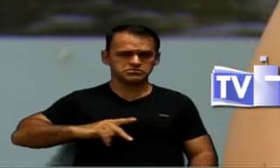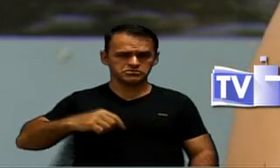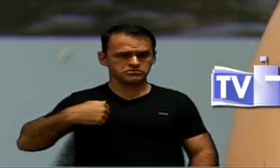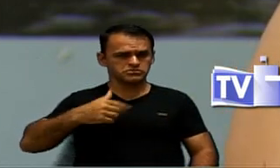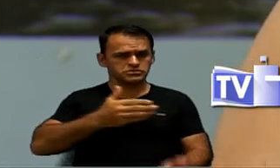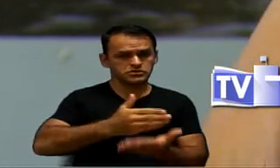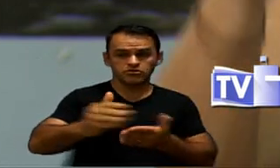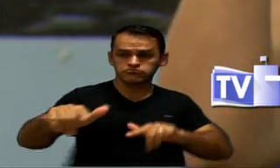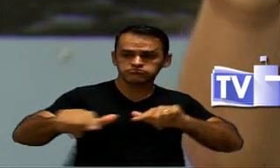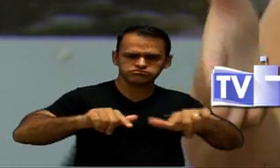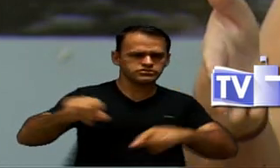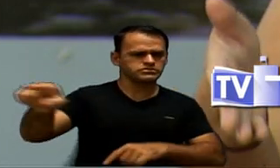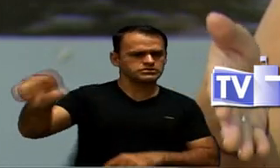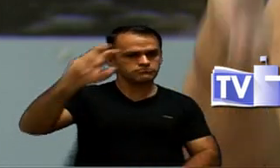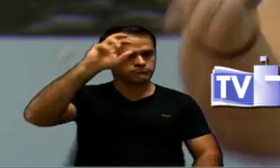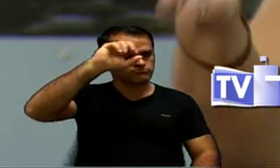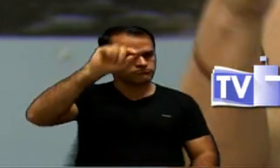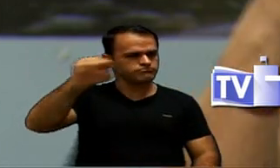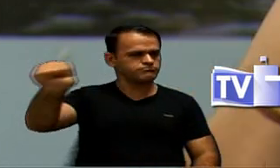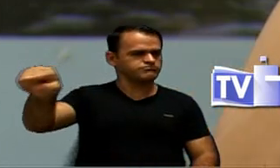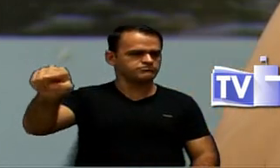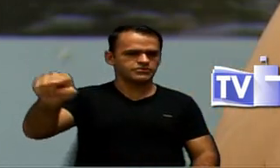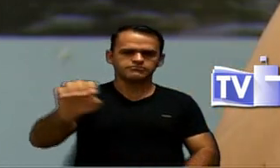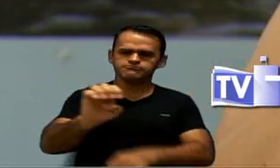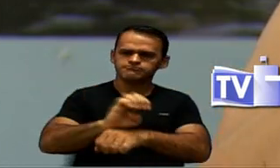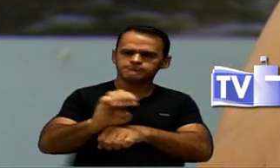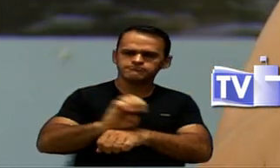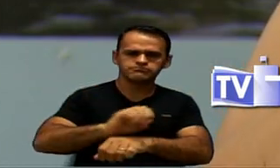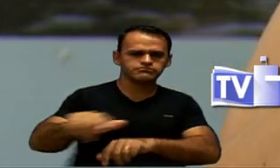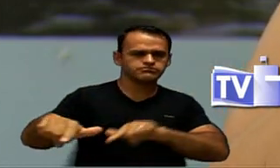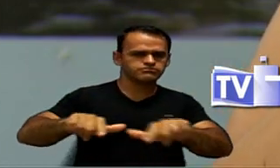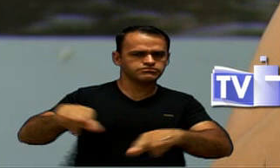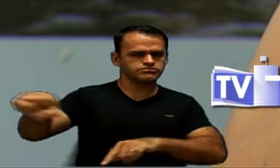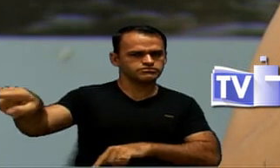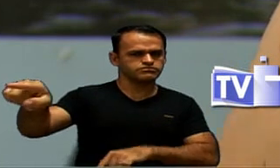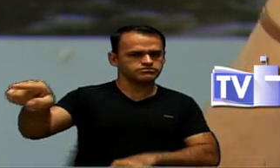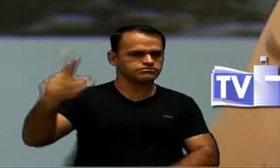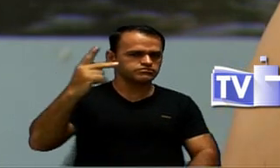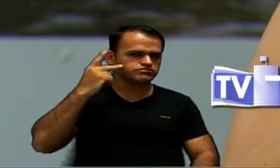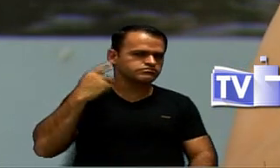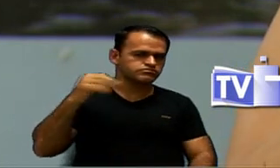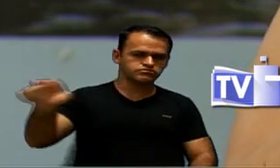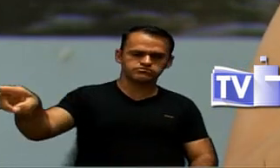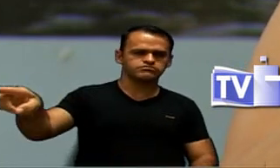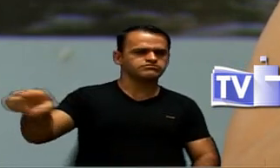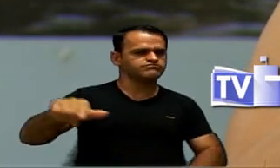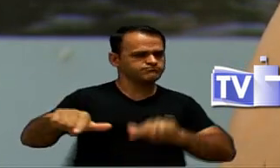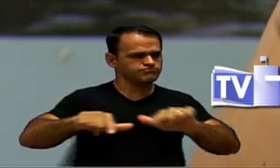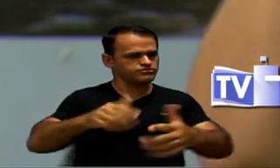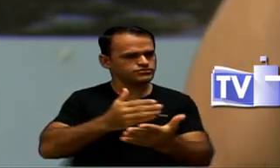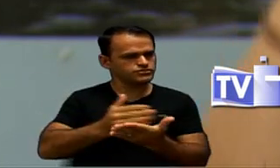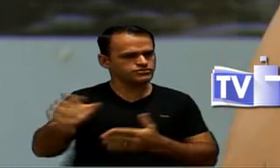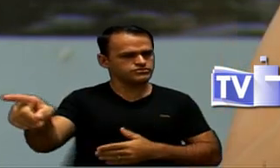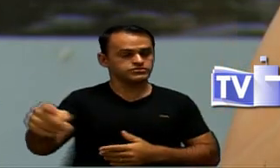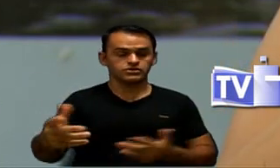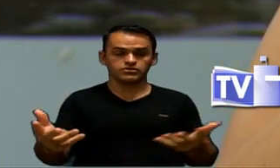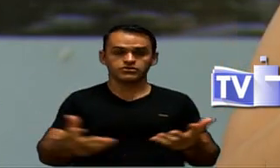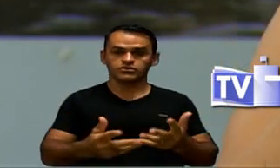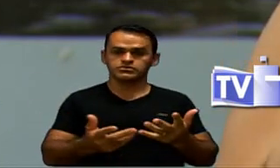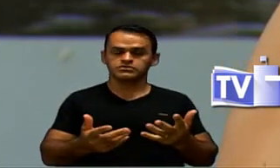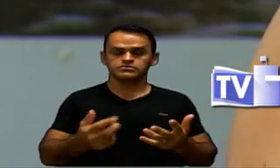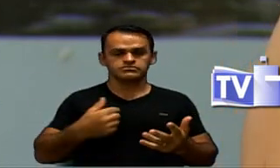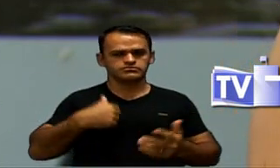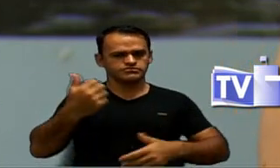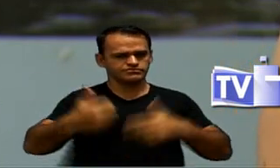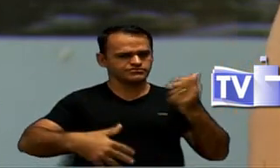trabalho de violência contra a mulher, eu aprendi, sendo estagiária da antiga Procuradoria do Estado de São Paulo, assistente judiciário, e aqui faço referência à doutora Helene, que eu